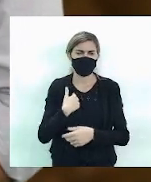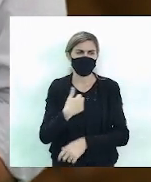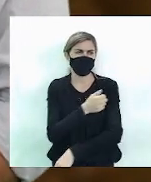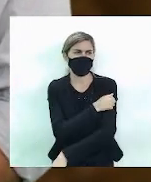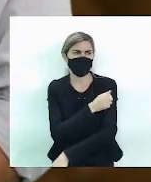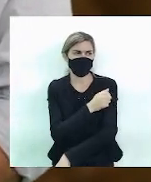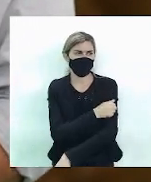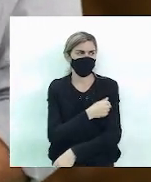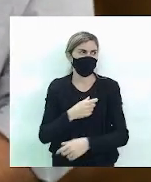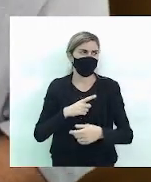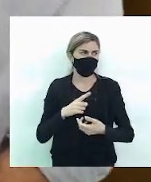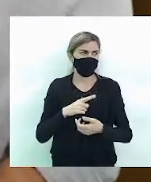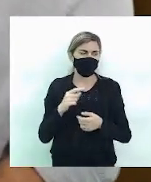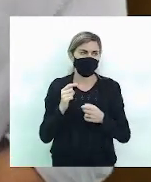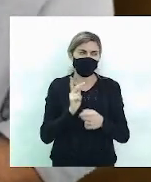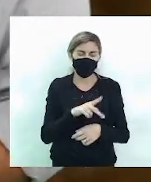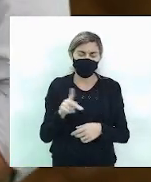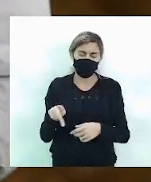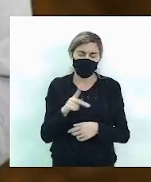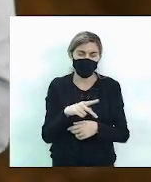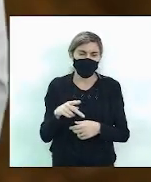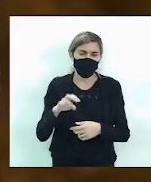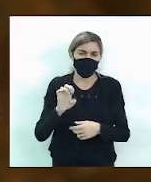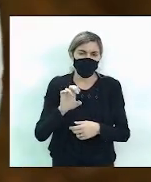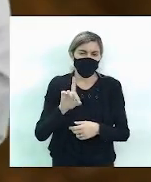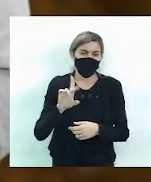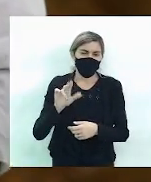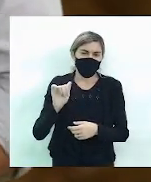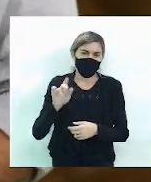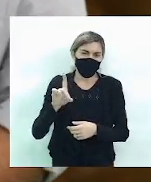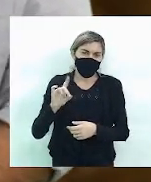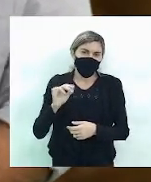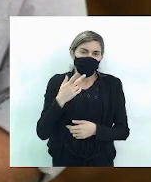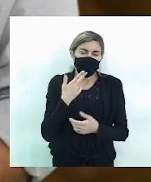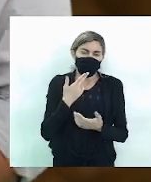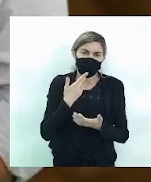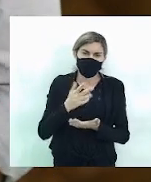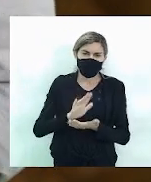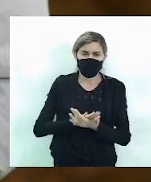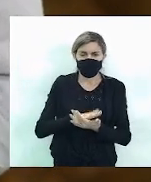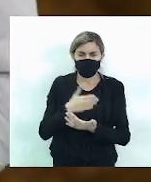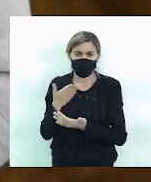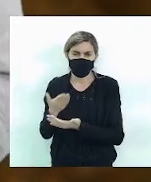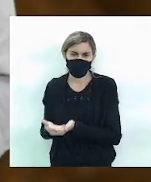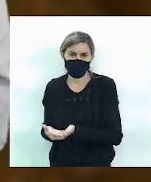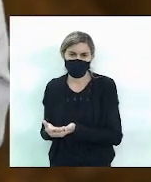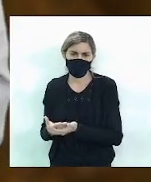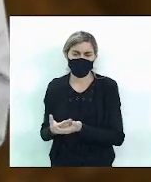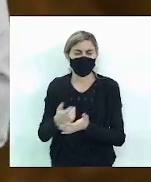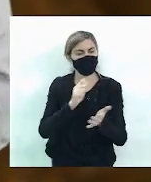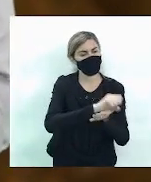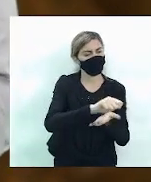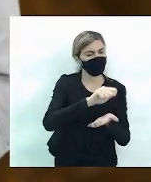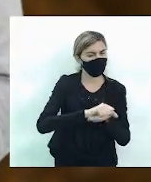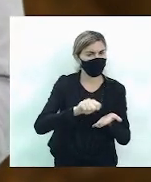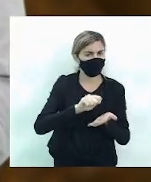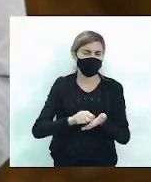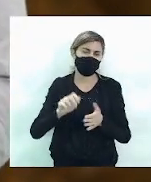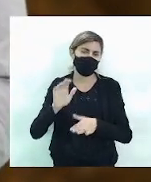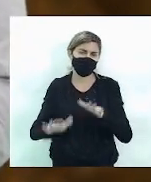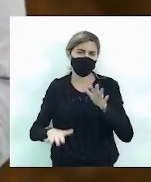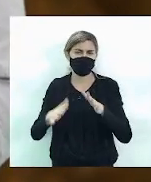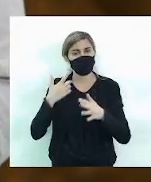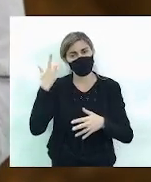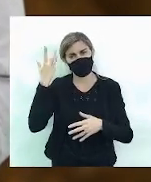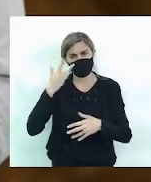é a seguinte questão. Quando o professor Eduardo falou, a questão do intérprete e ao do compositor. Porque muitas vezes a